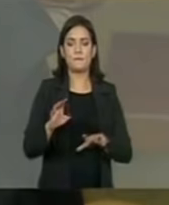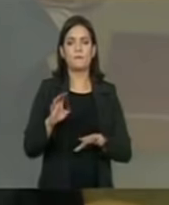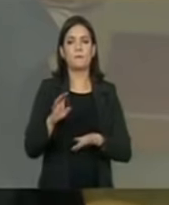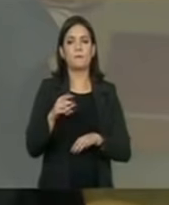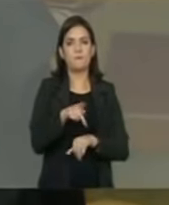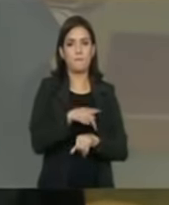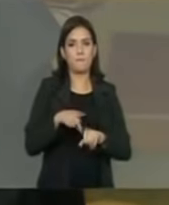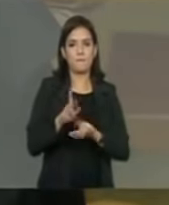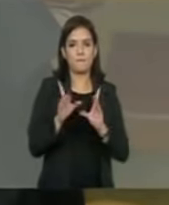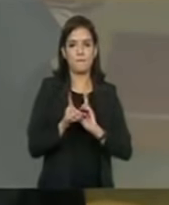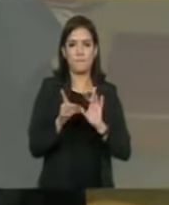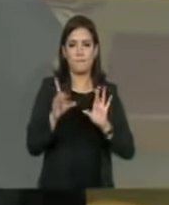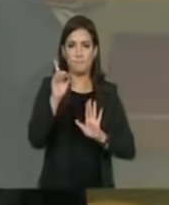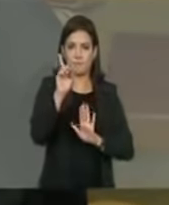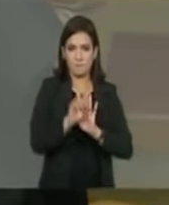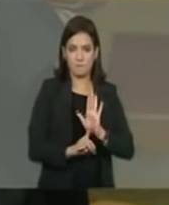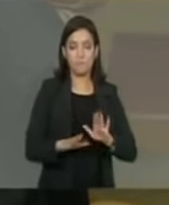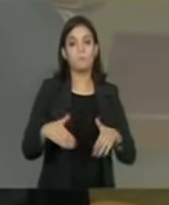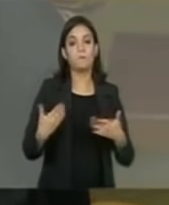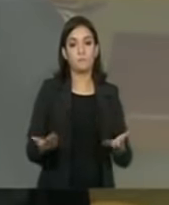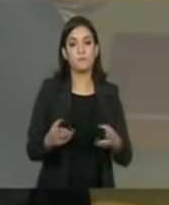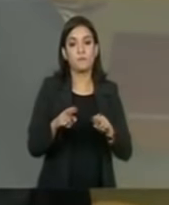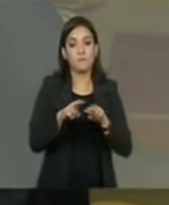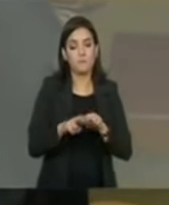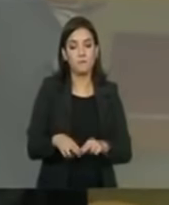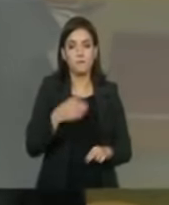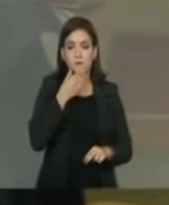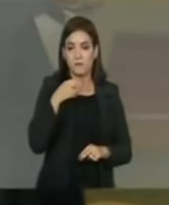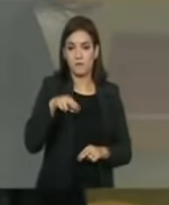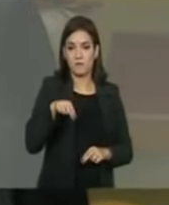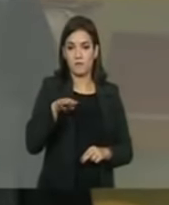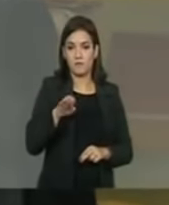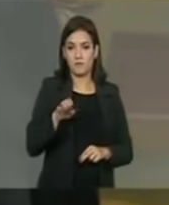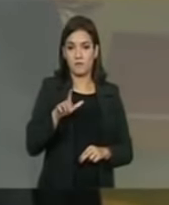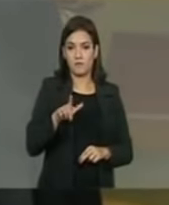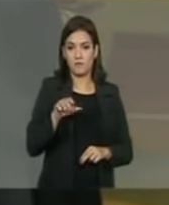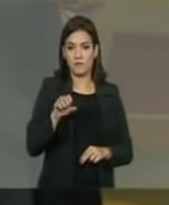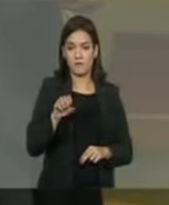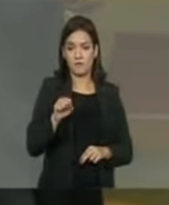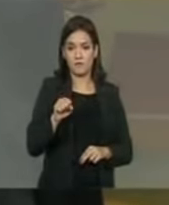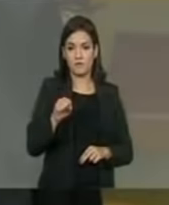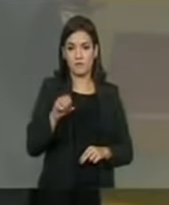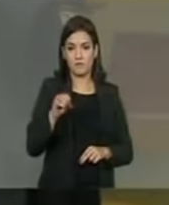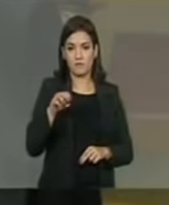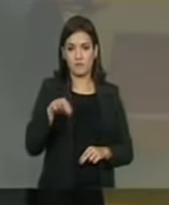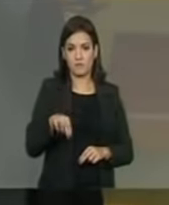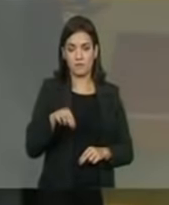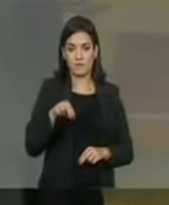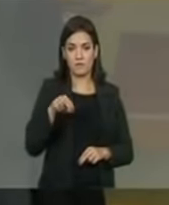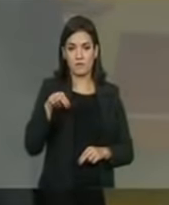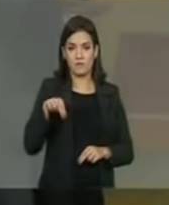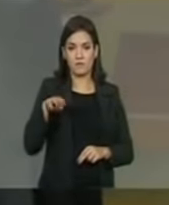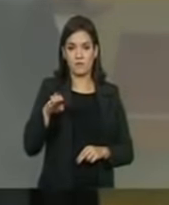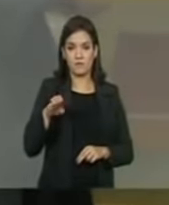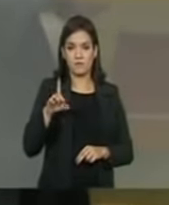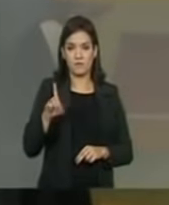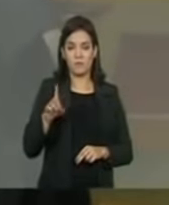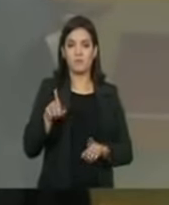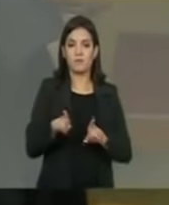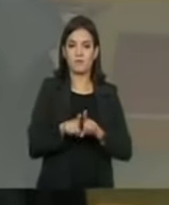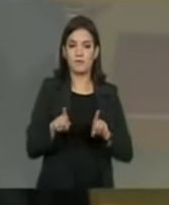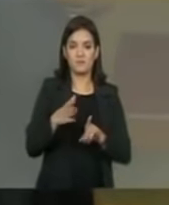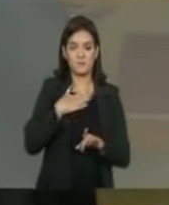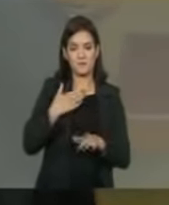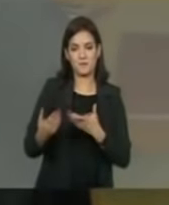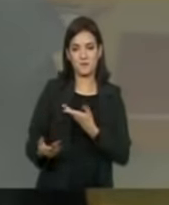afirmação nelson nery júnior e de rosa maria de andrade nery que for também meus antigos colegas